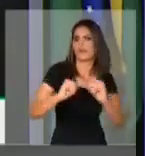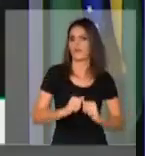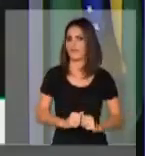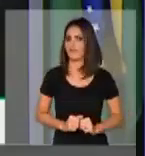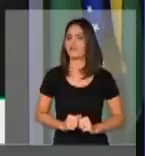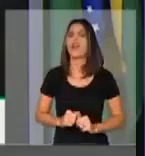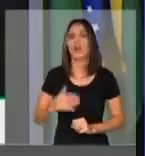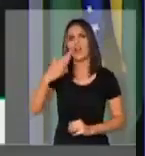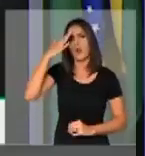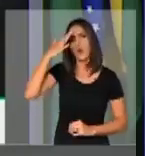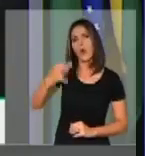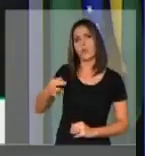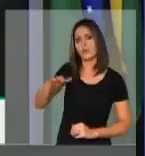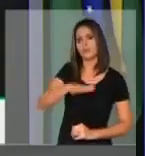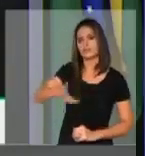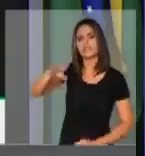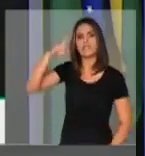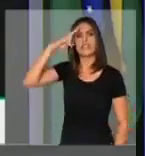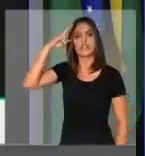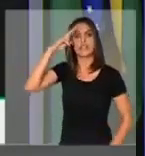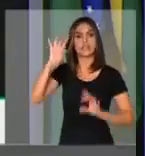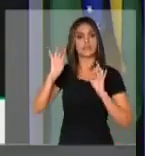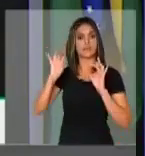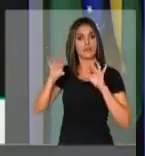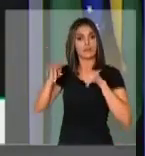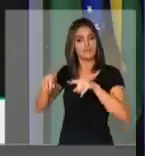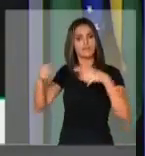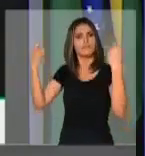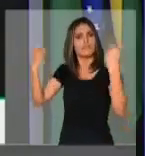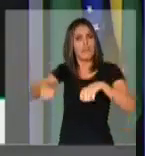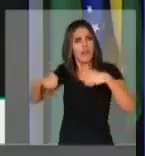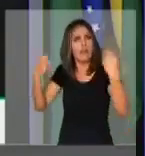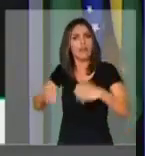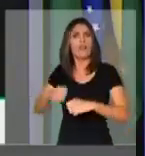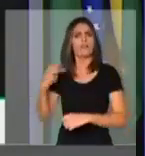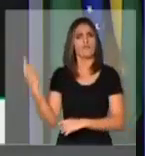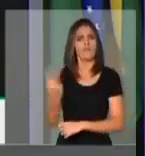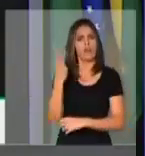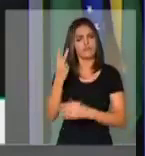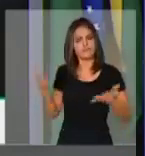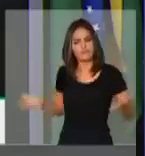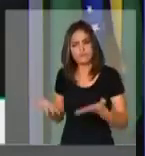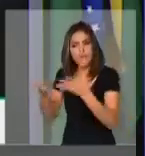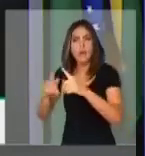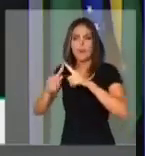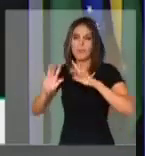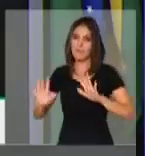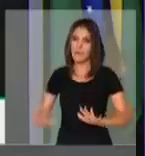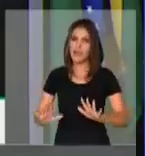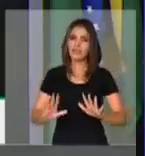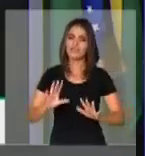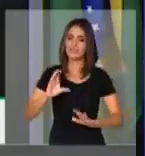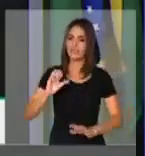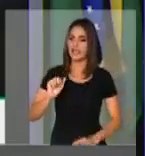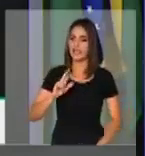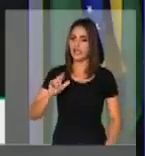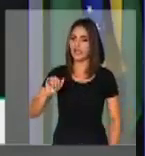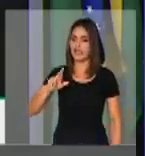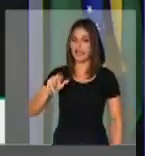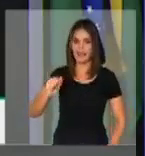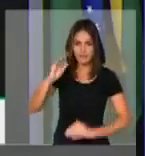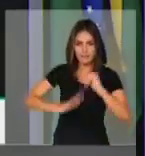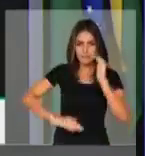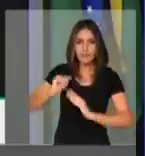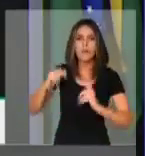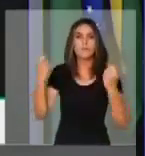Entendemos que é uma categoria especial e que merece ser valorizada, mas a questão de reformulação da carreira